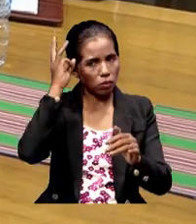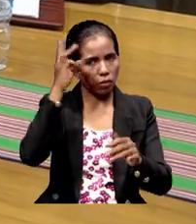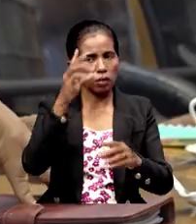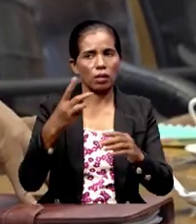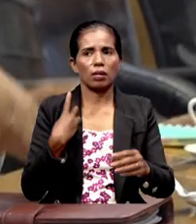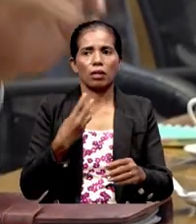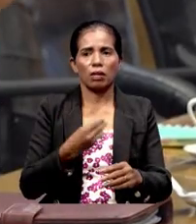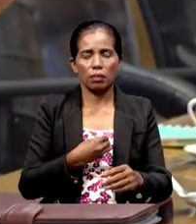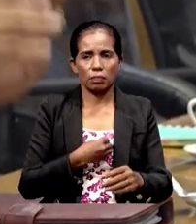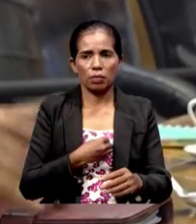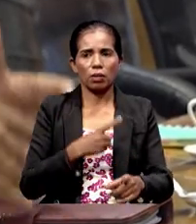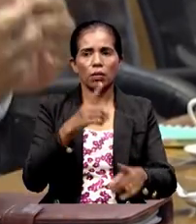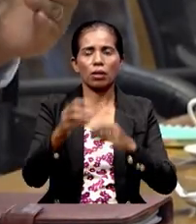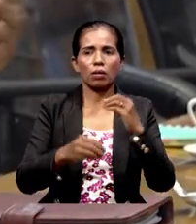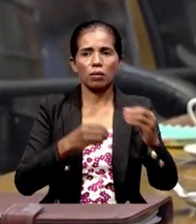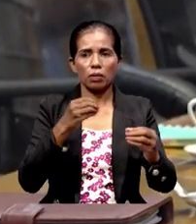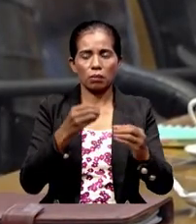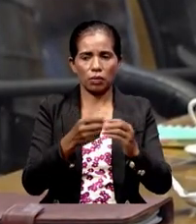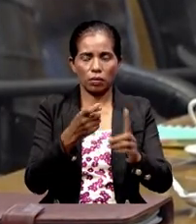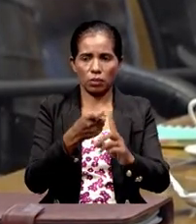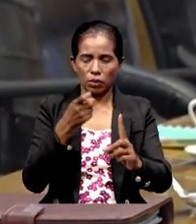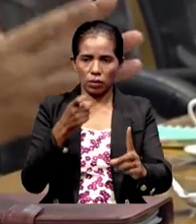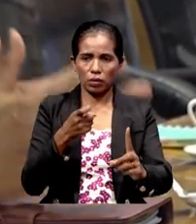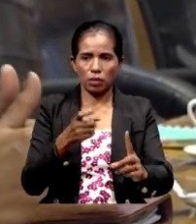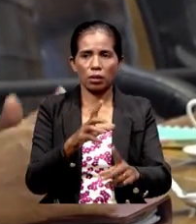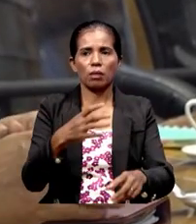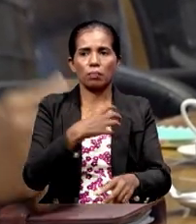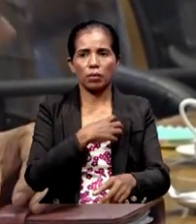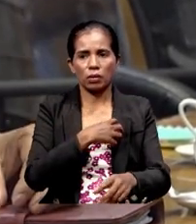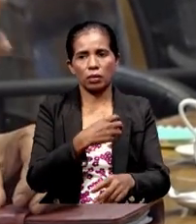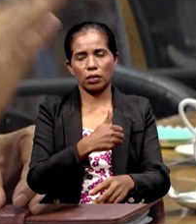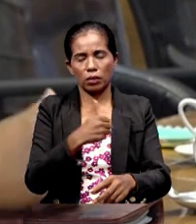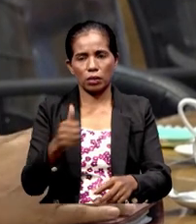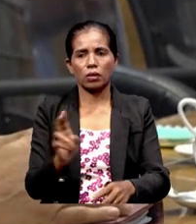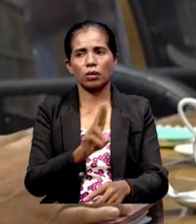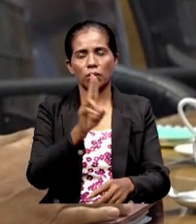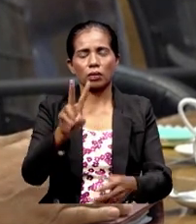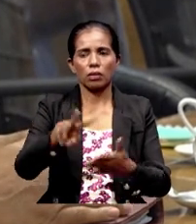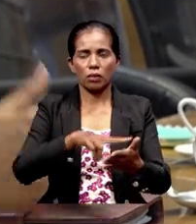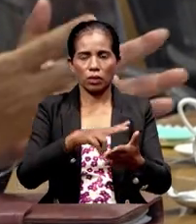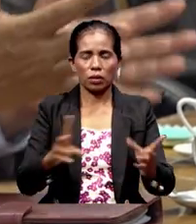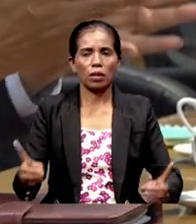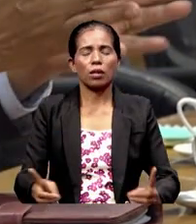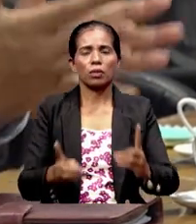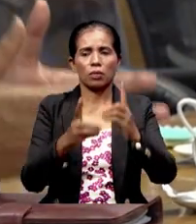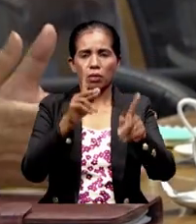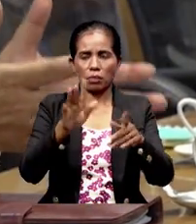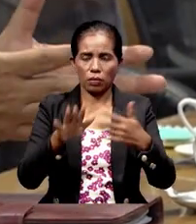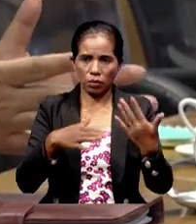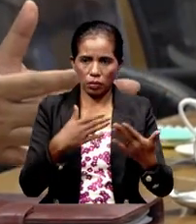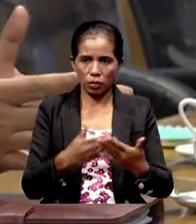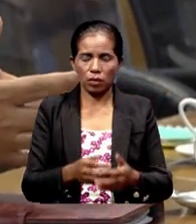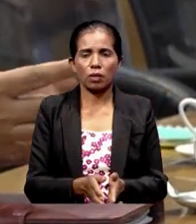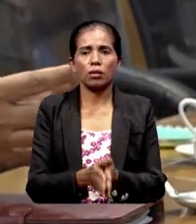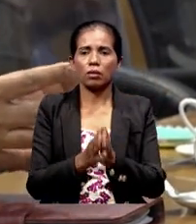minha, quando a intervenção, se elemento polícia balo, não é que se usa violência a surgir na comunidade. Uso